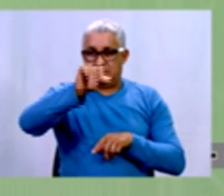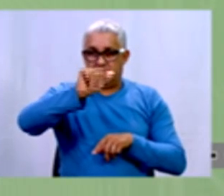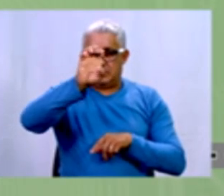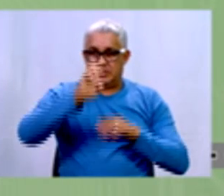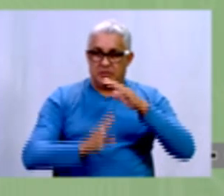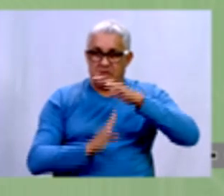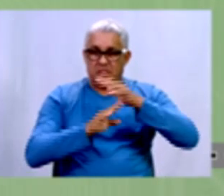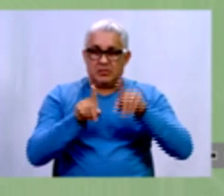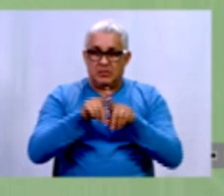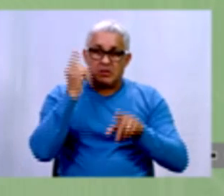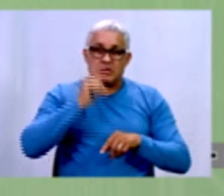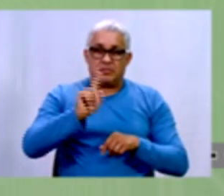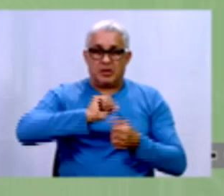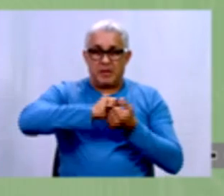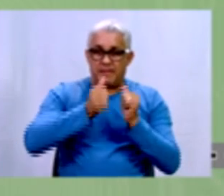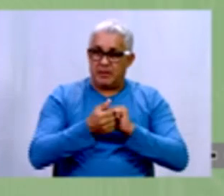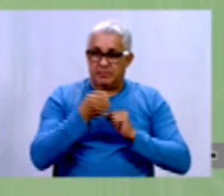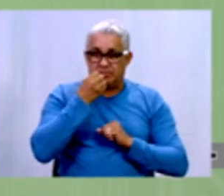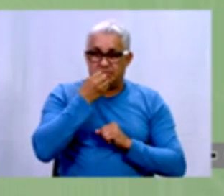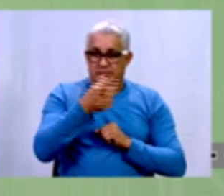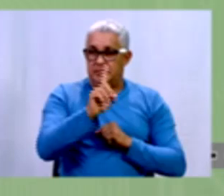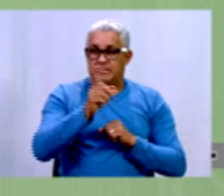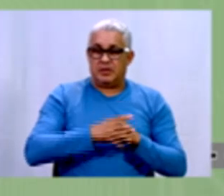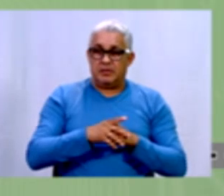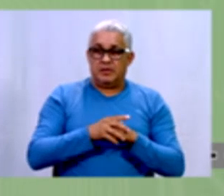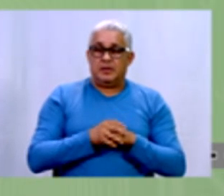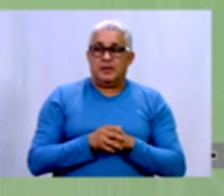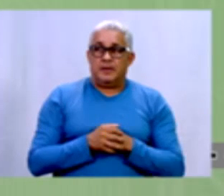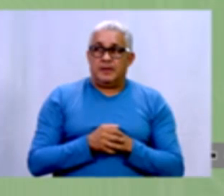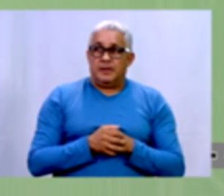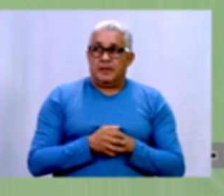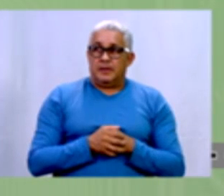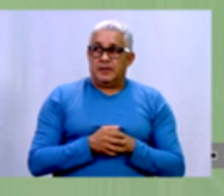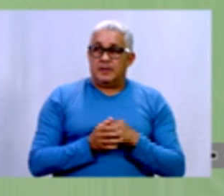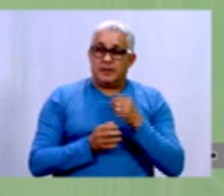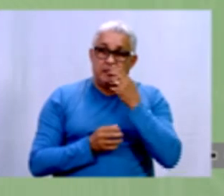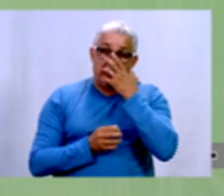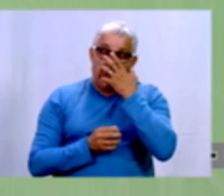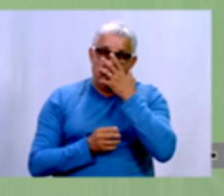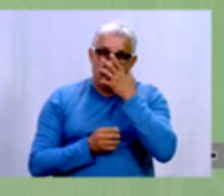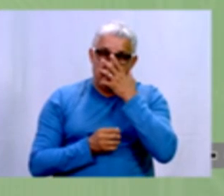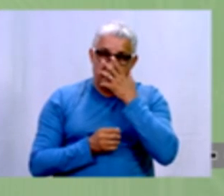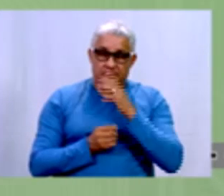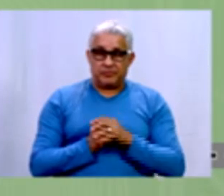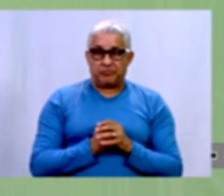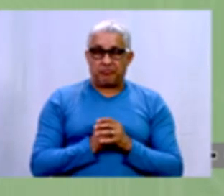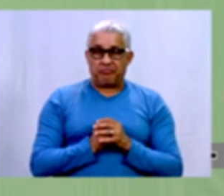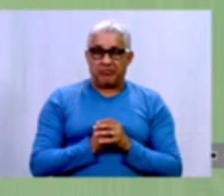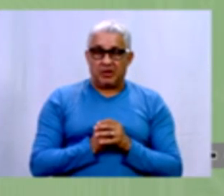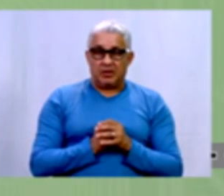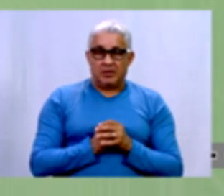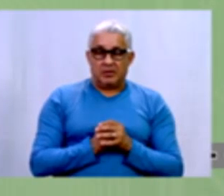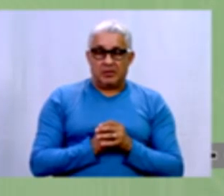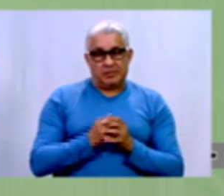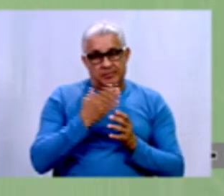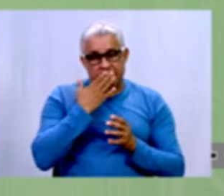não se consegue ela adequadamente. Ao invés disso, um estilo